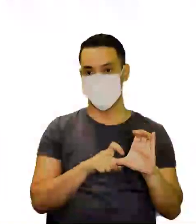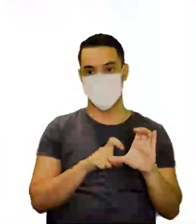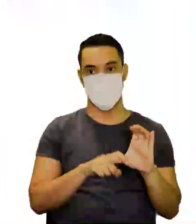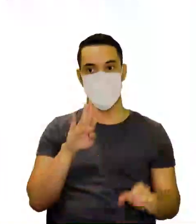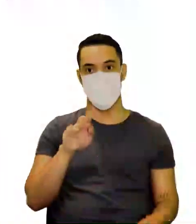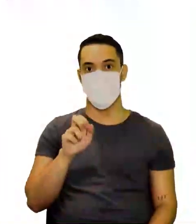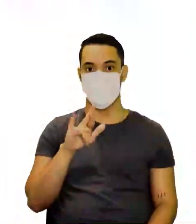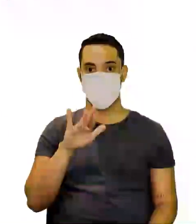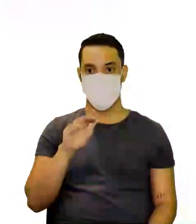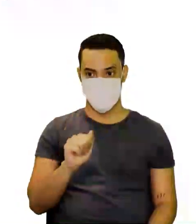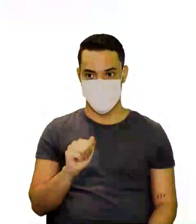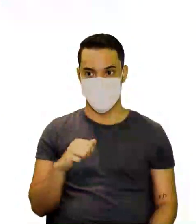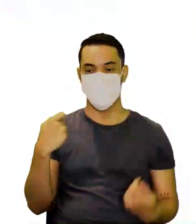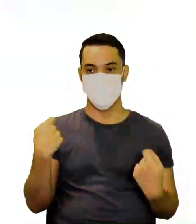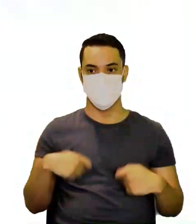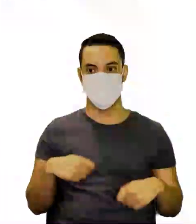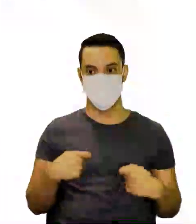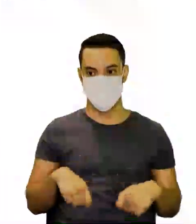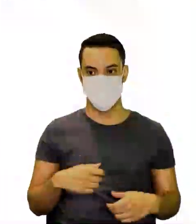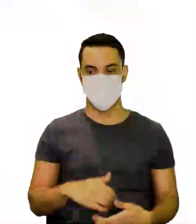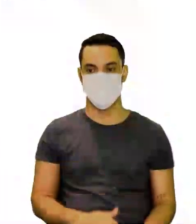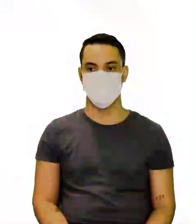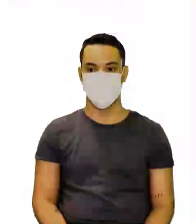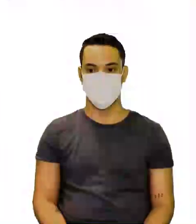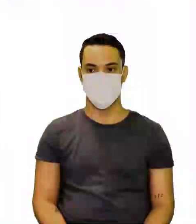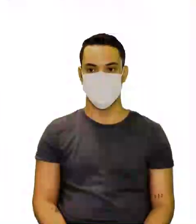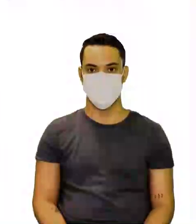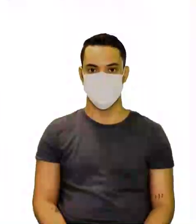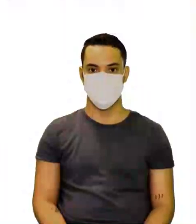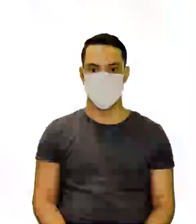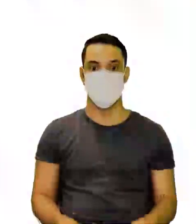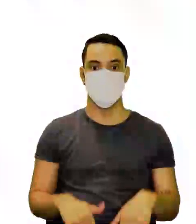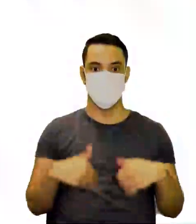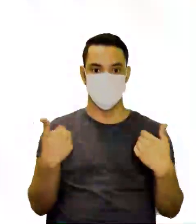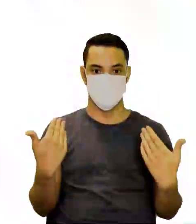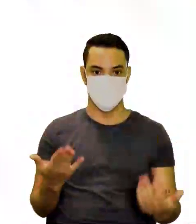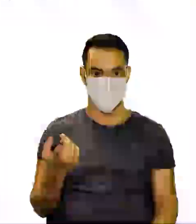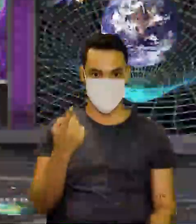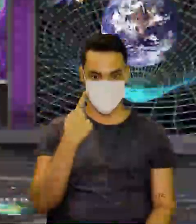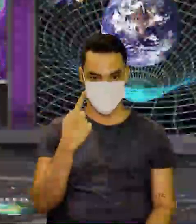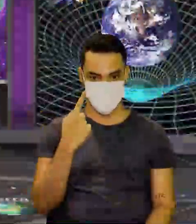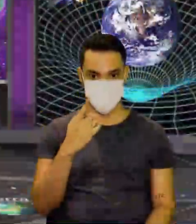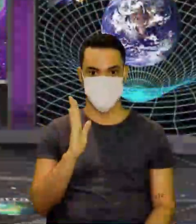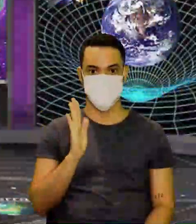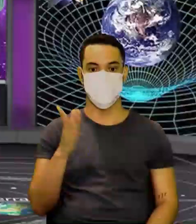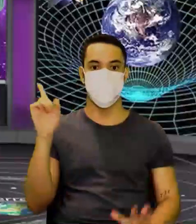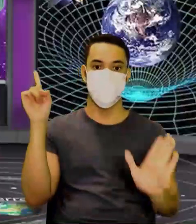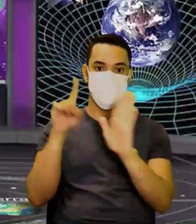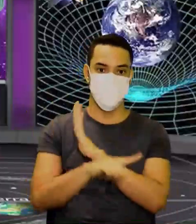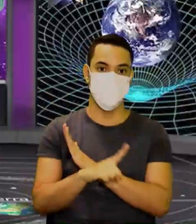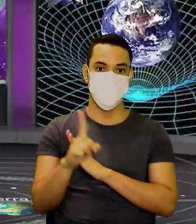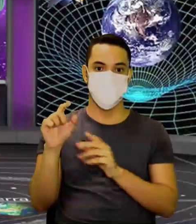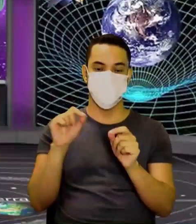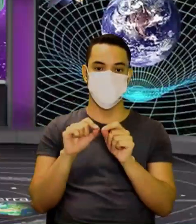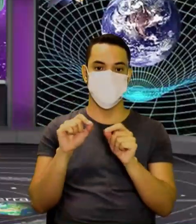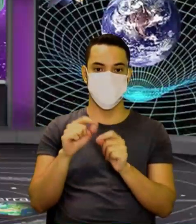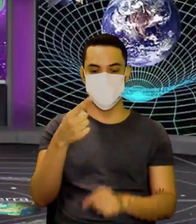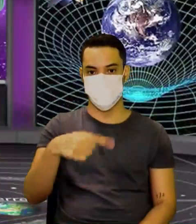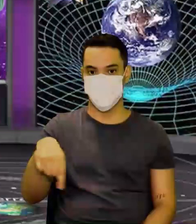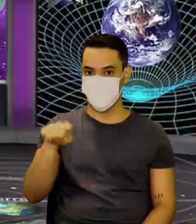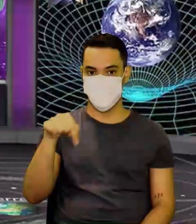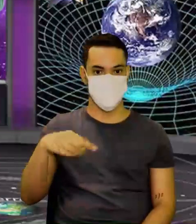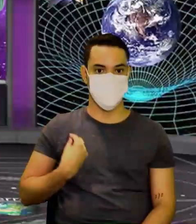bateria, ok? Vai precisar aí, tá bom? Pessoal, olha só, questãozinha que eu falei para vocês ali, que não